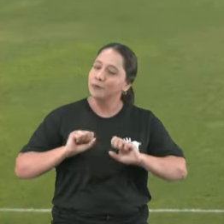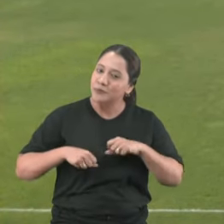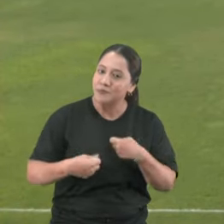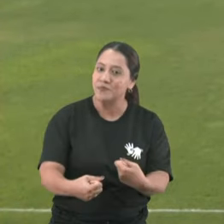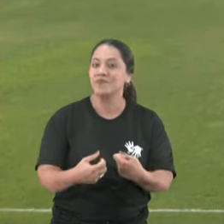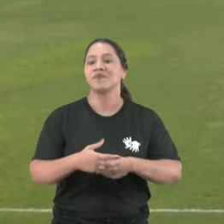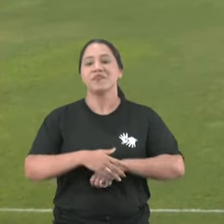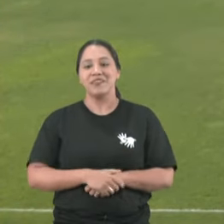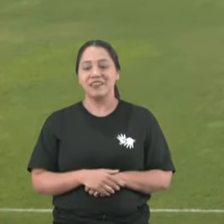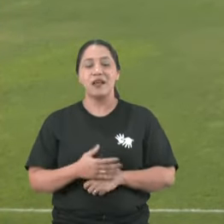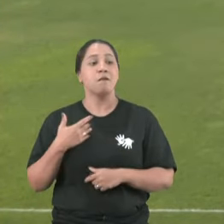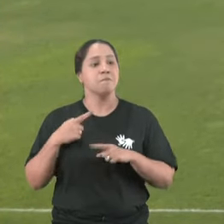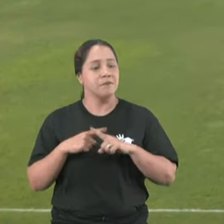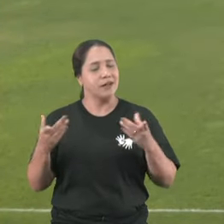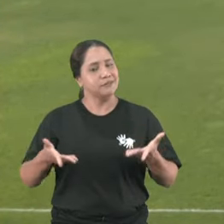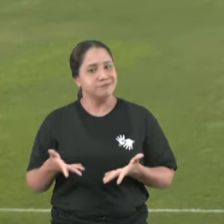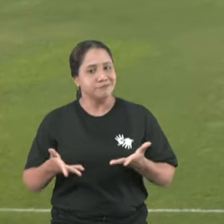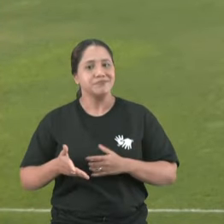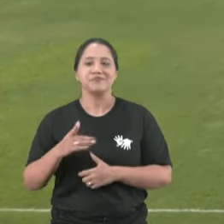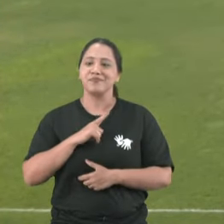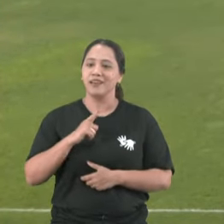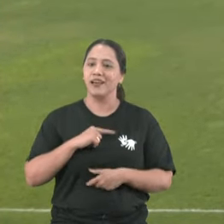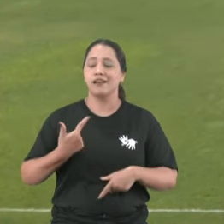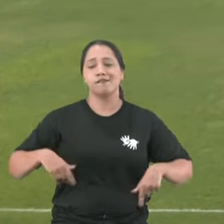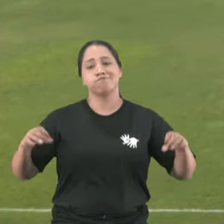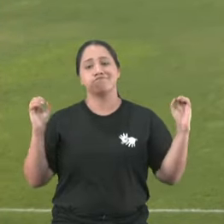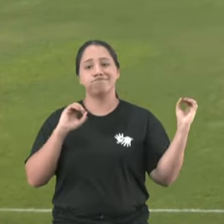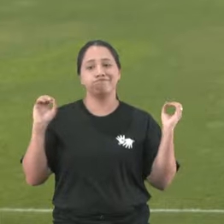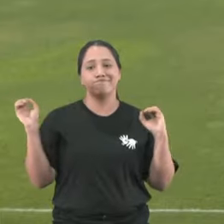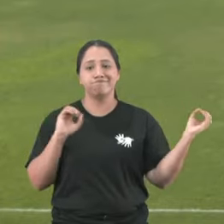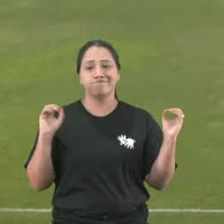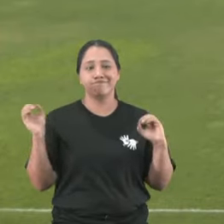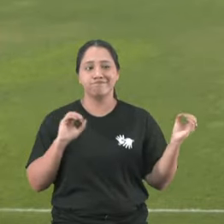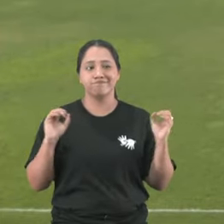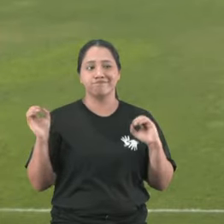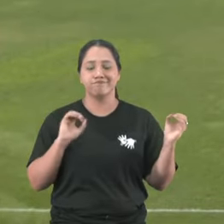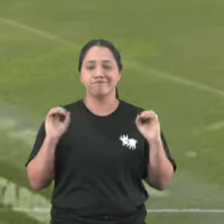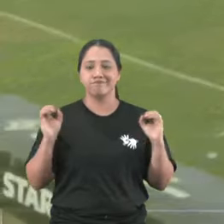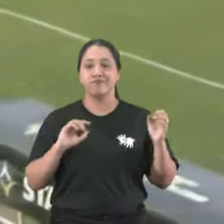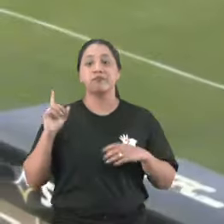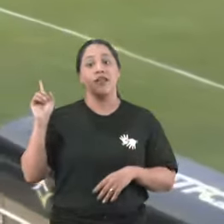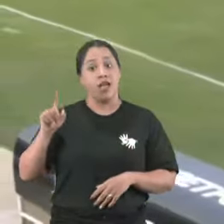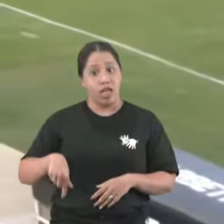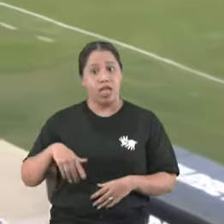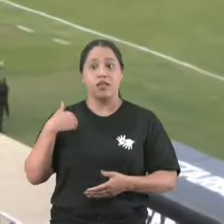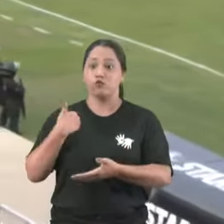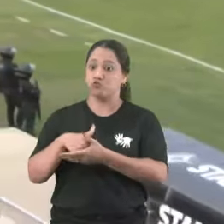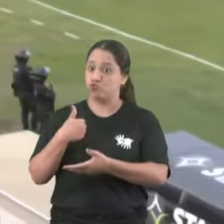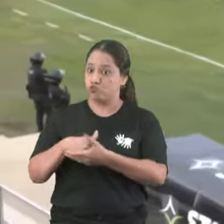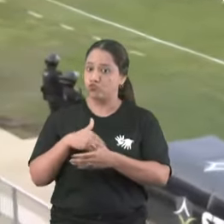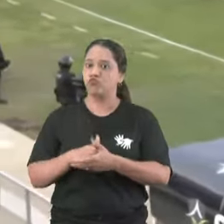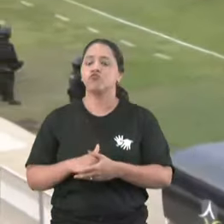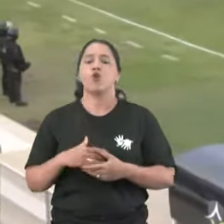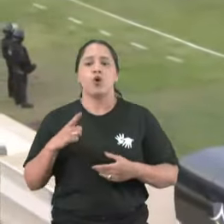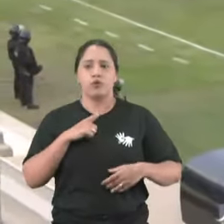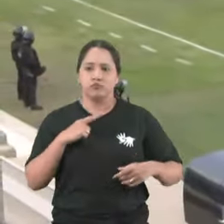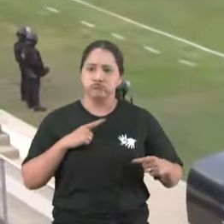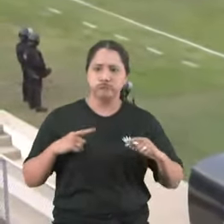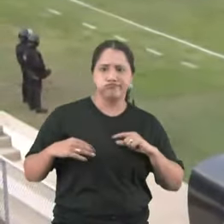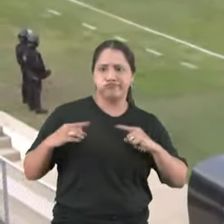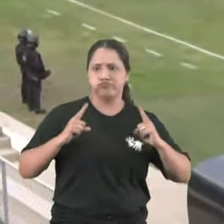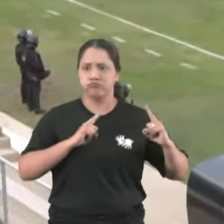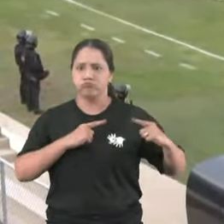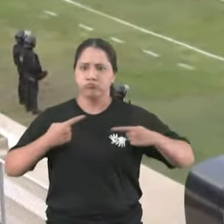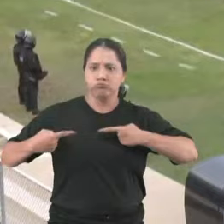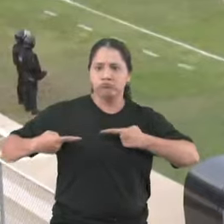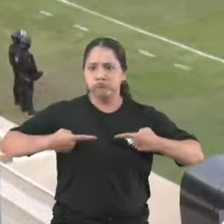entrega, mas de, por enquanto, times em branco no marcador. É um jogo de muita disputa, muita briga por espaços,